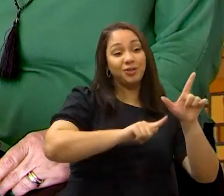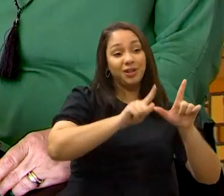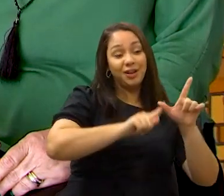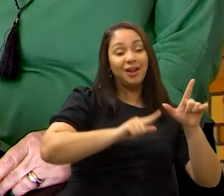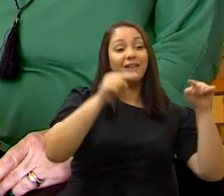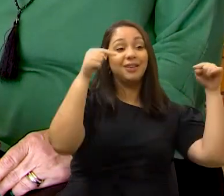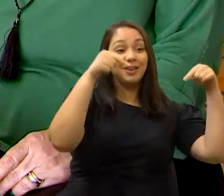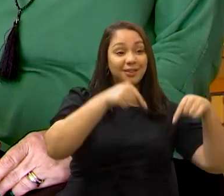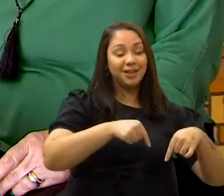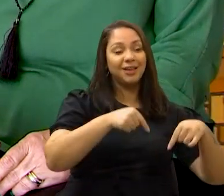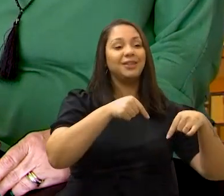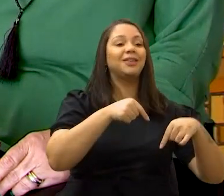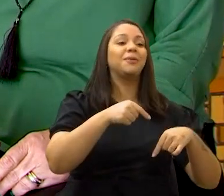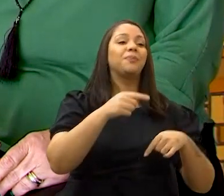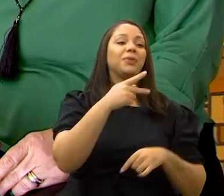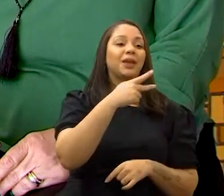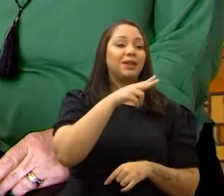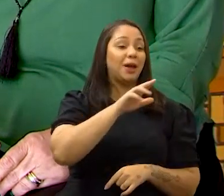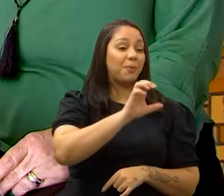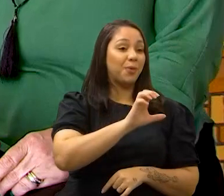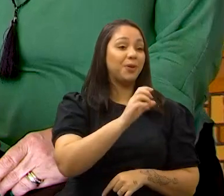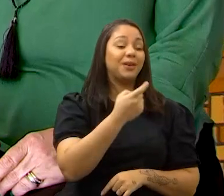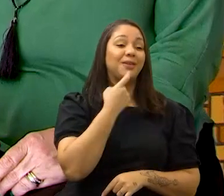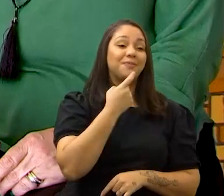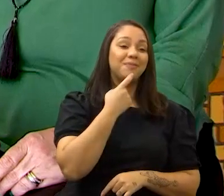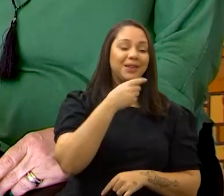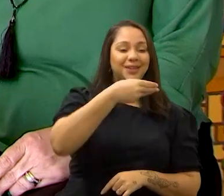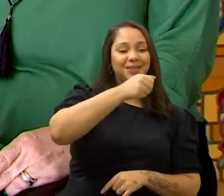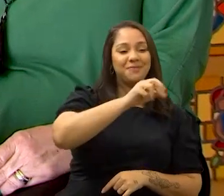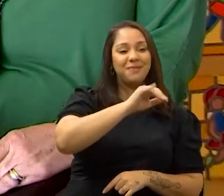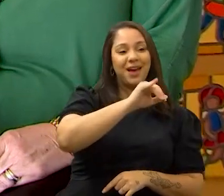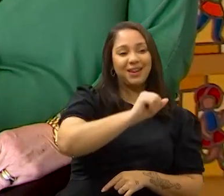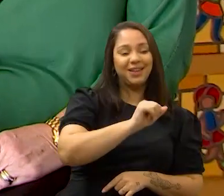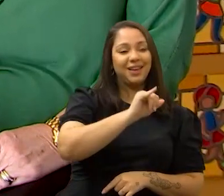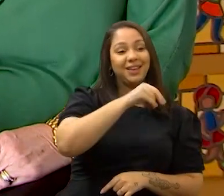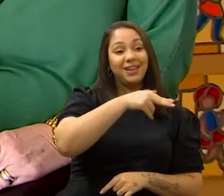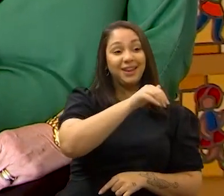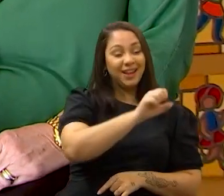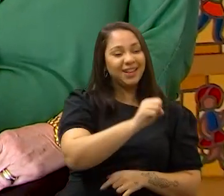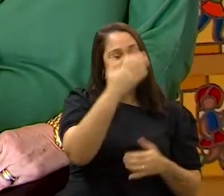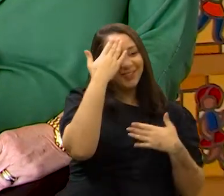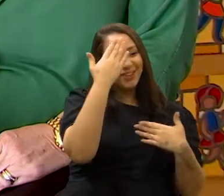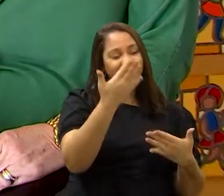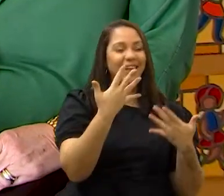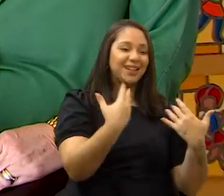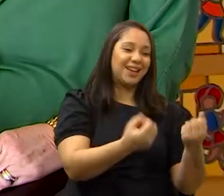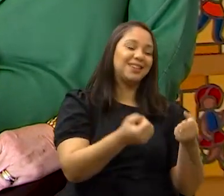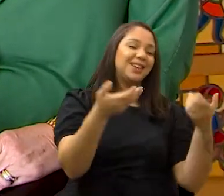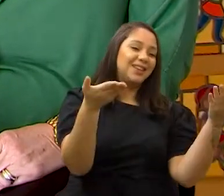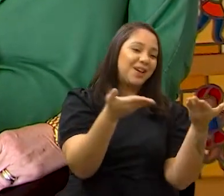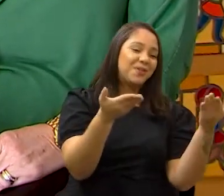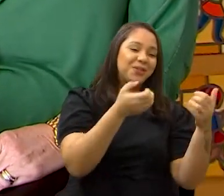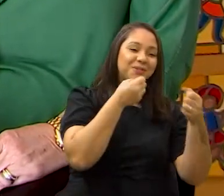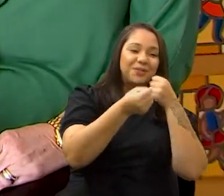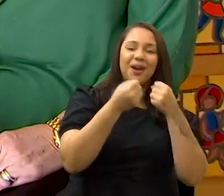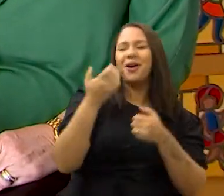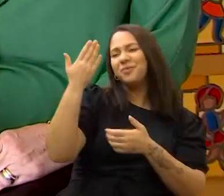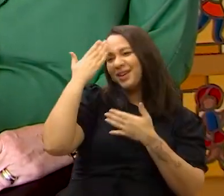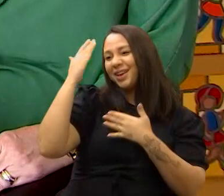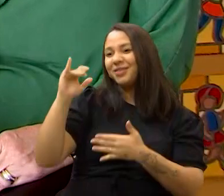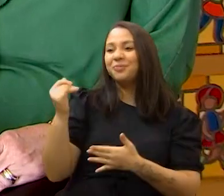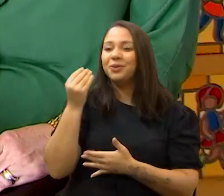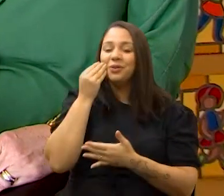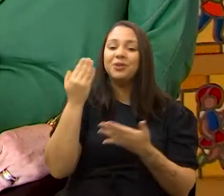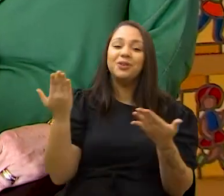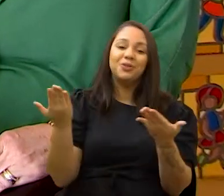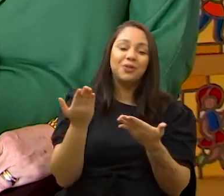aqui da PUC Campinas. Tudo bem com a senhora? Muito obrigado por atender a nossa reportagem. Tudo bem, André. Obrigada pela oportunidade.